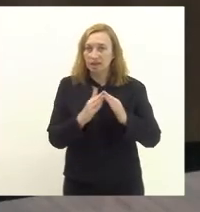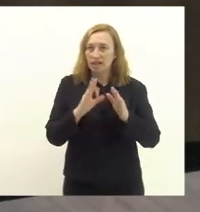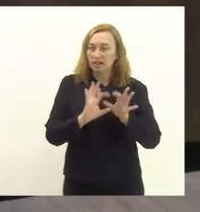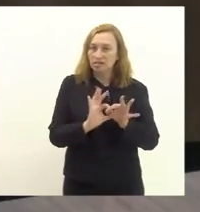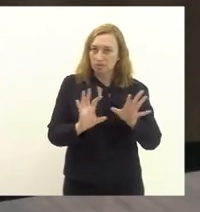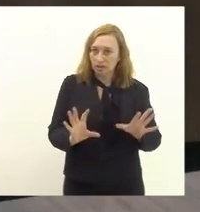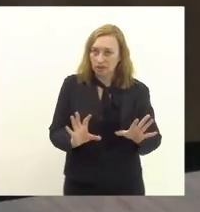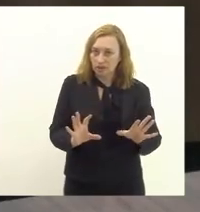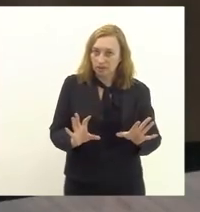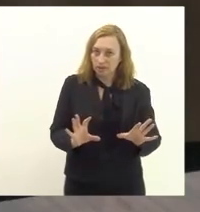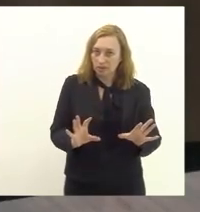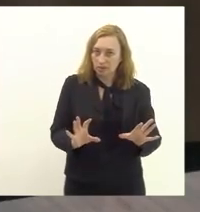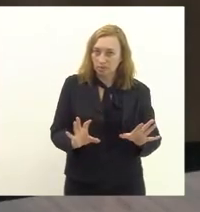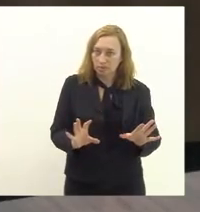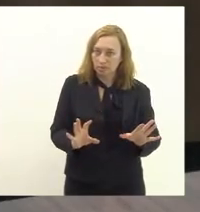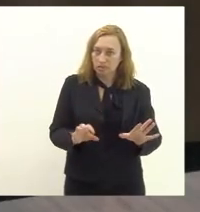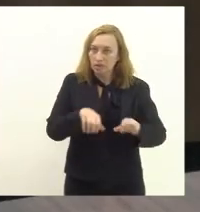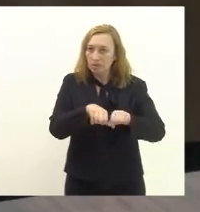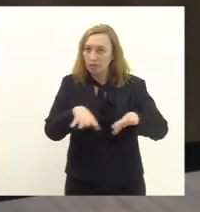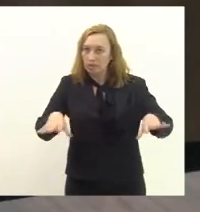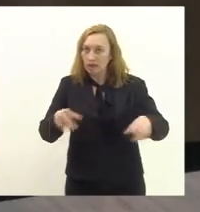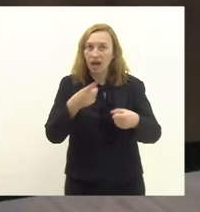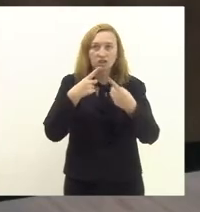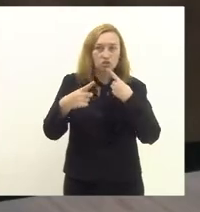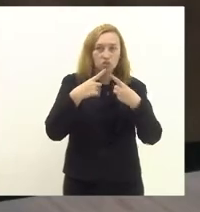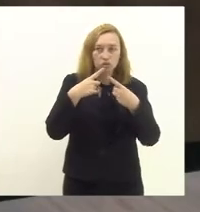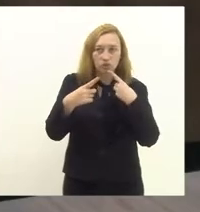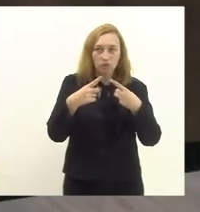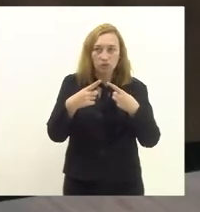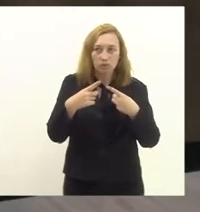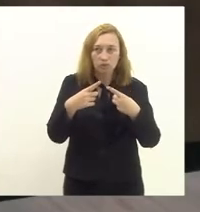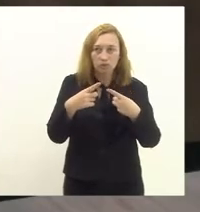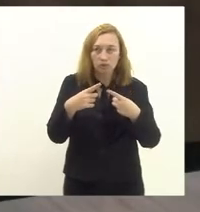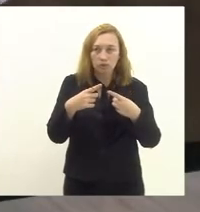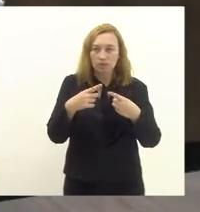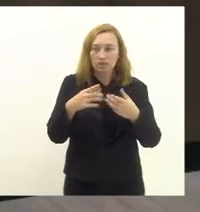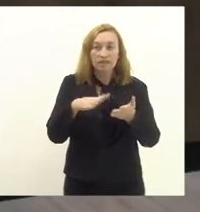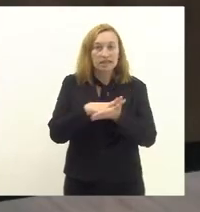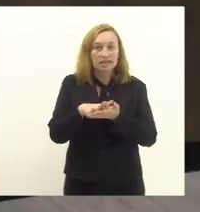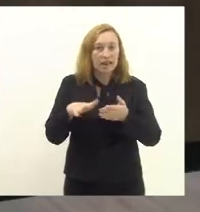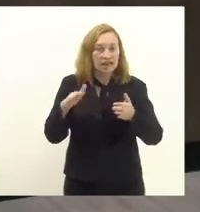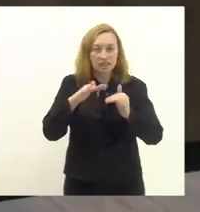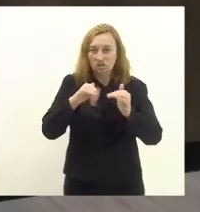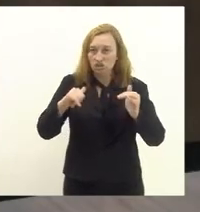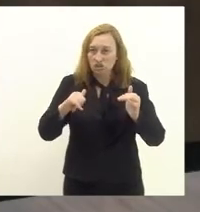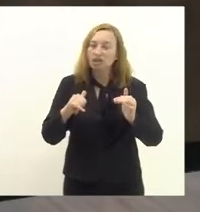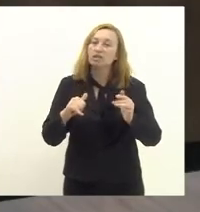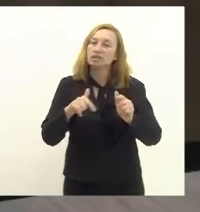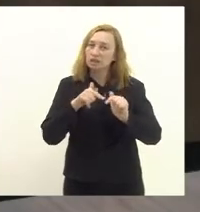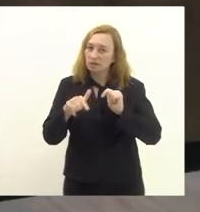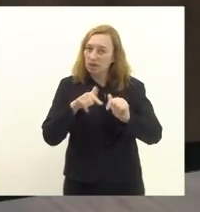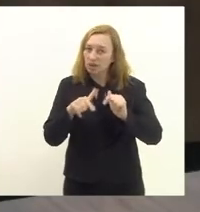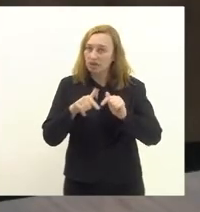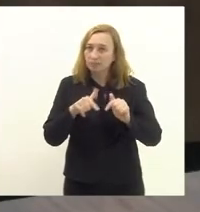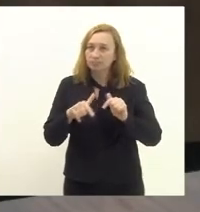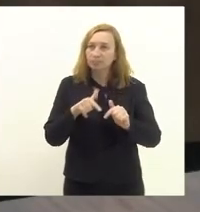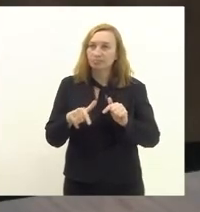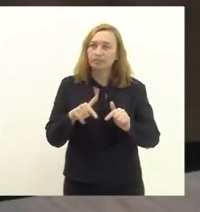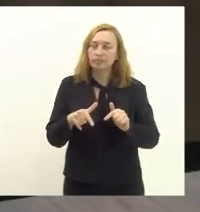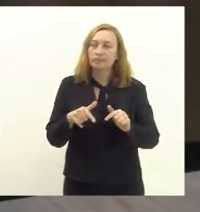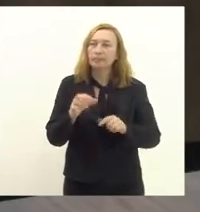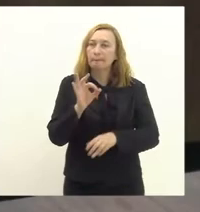autorizativo para ampliarmos a discussão, sem nenhuma exceção. Nós trabalhamos essa